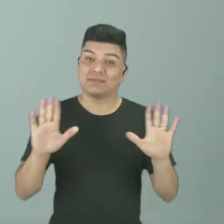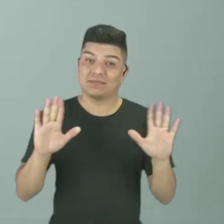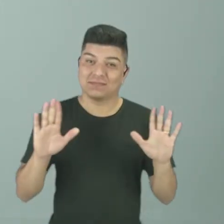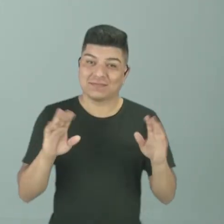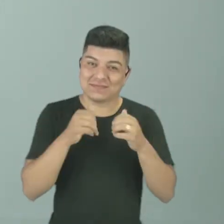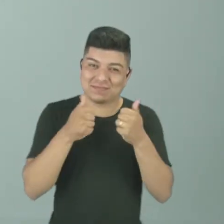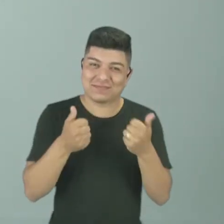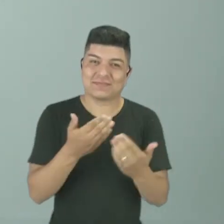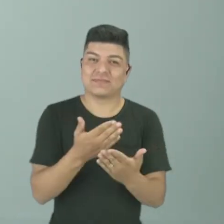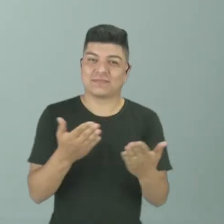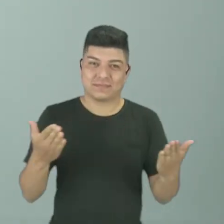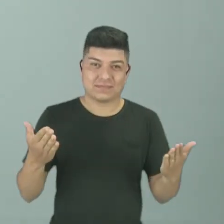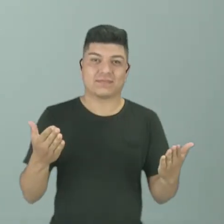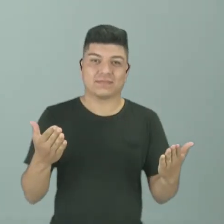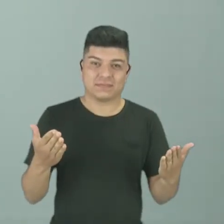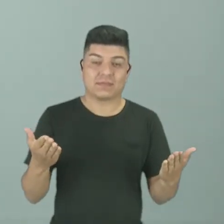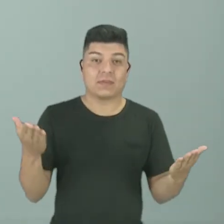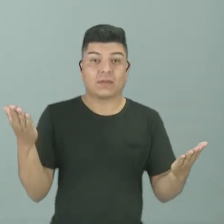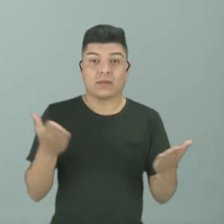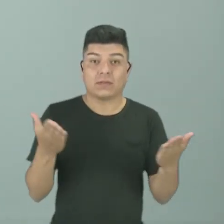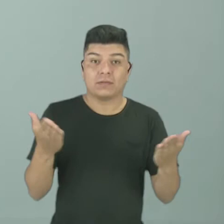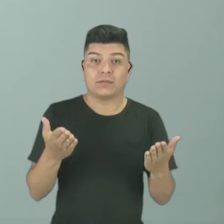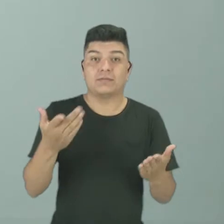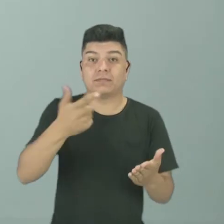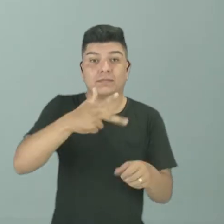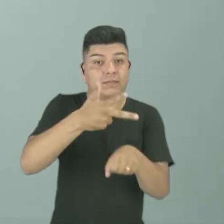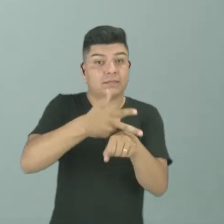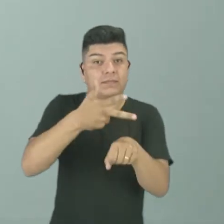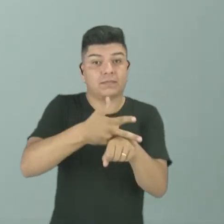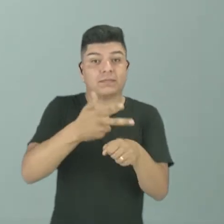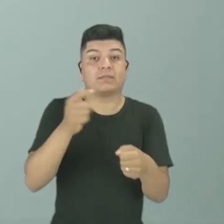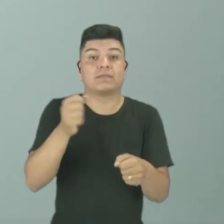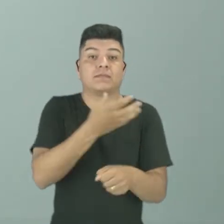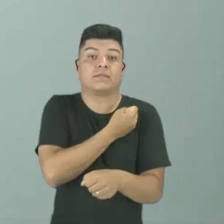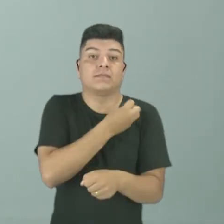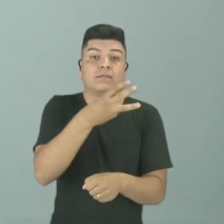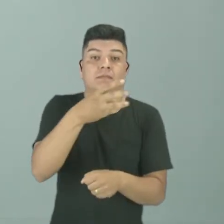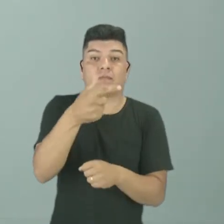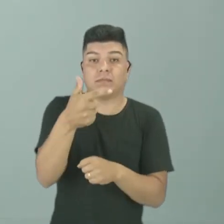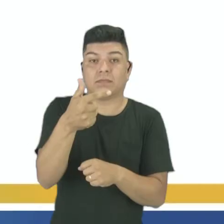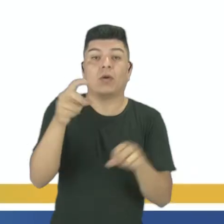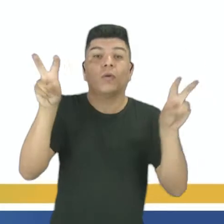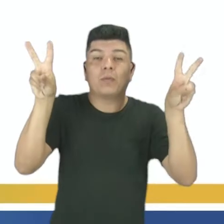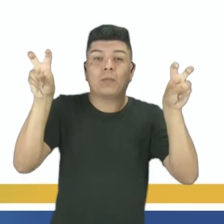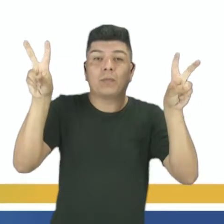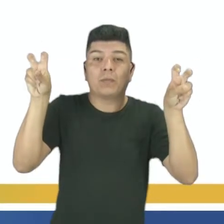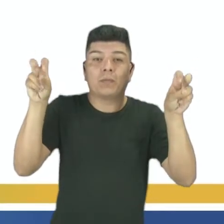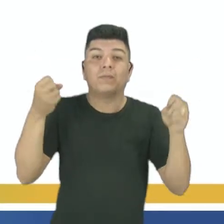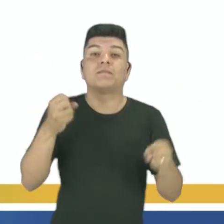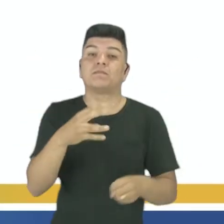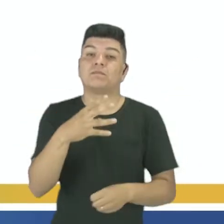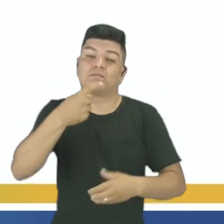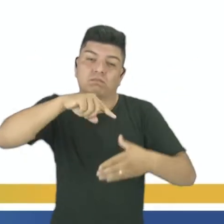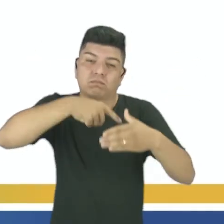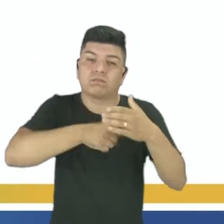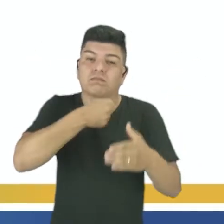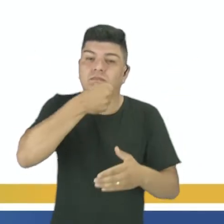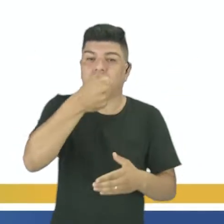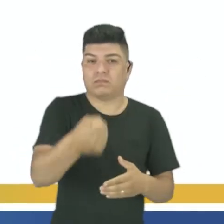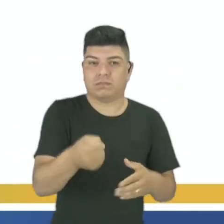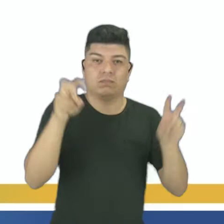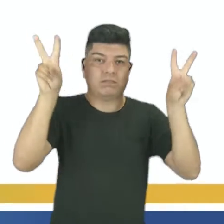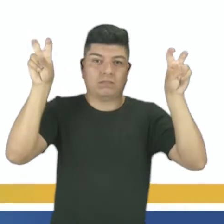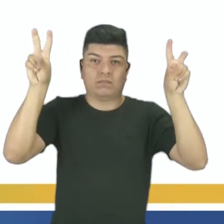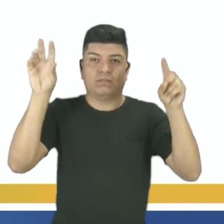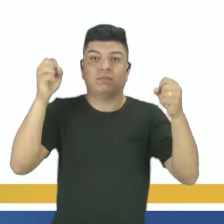Olá, tudo bem com vocês? Estamos aqui para mais uma videoaula, aula de número 32, com o tema Explorando reportagem,